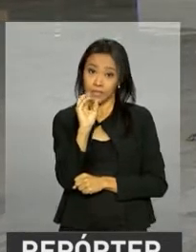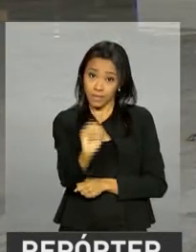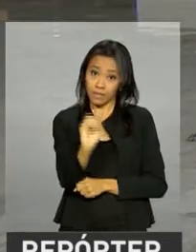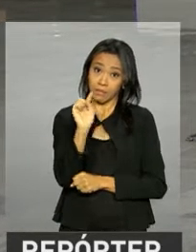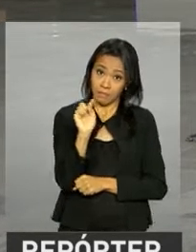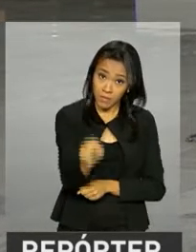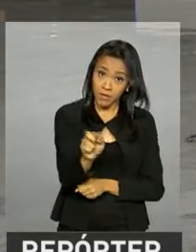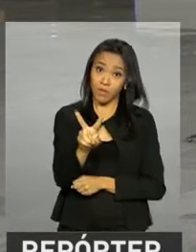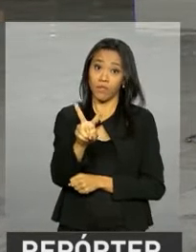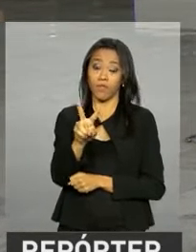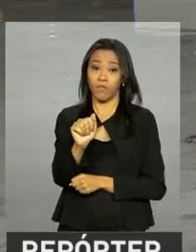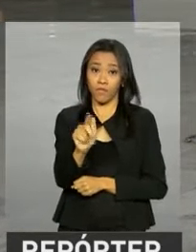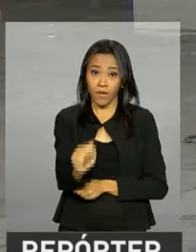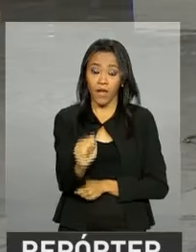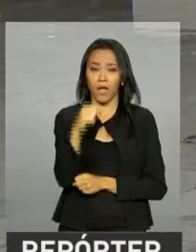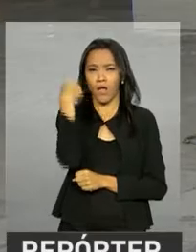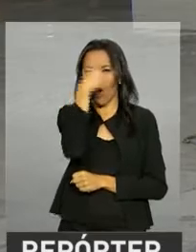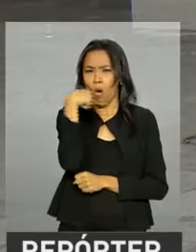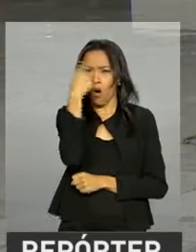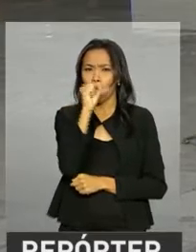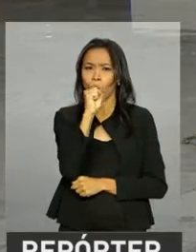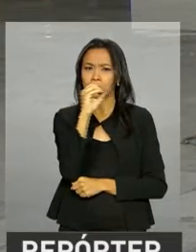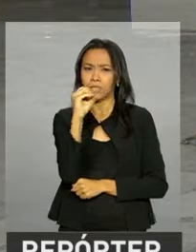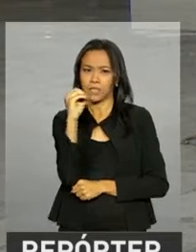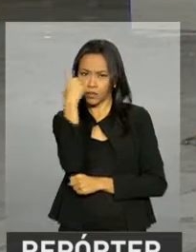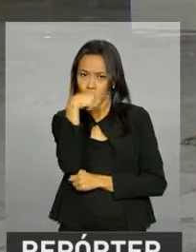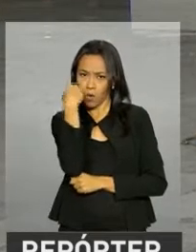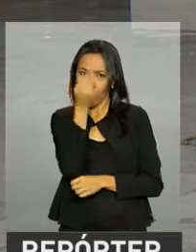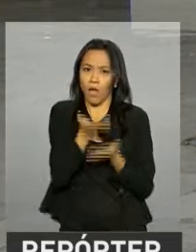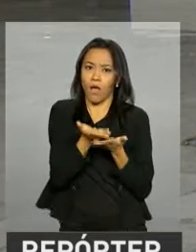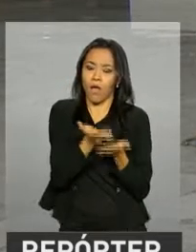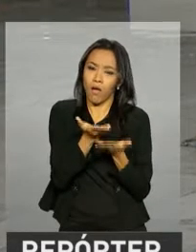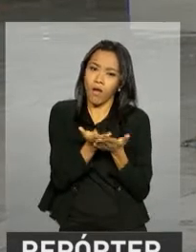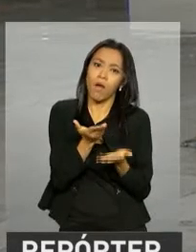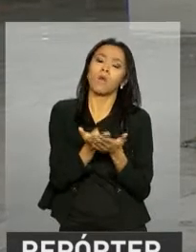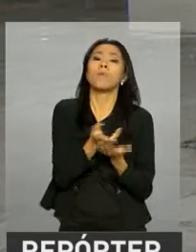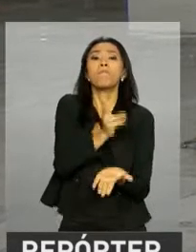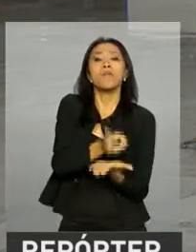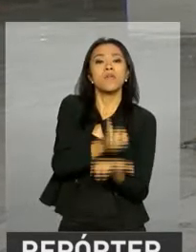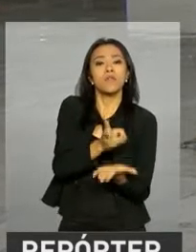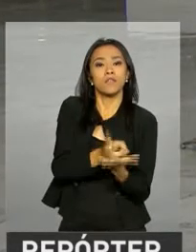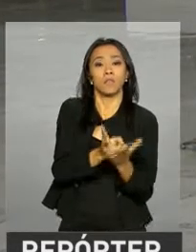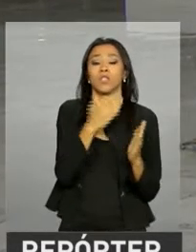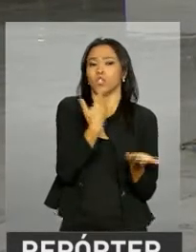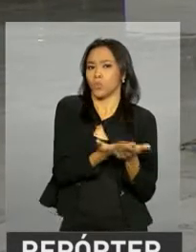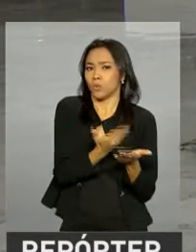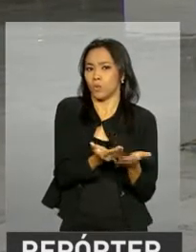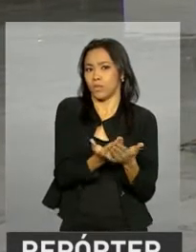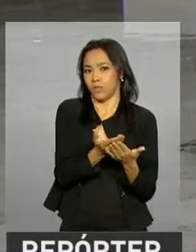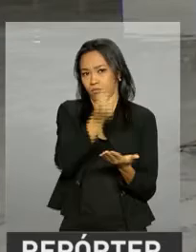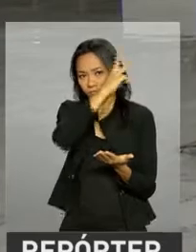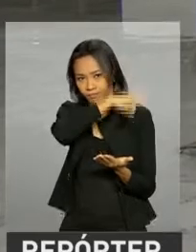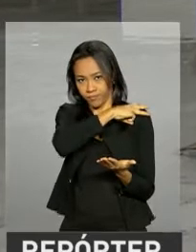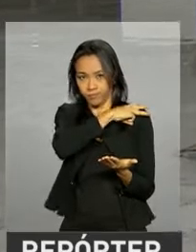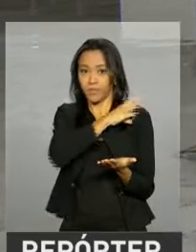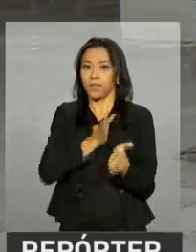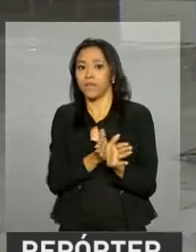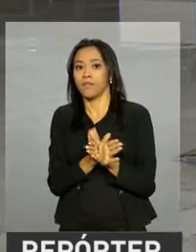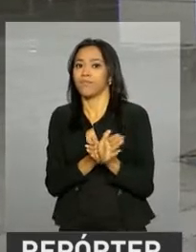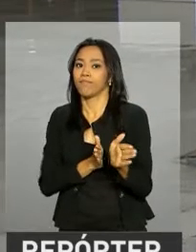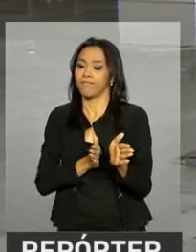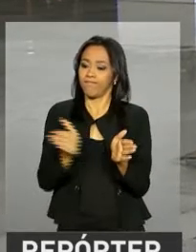800 horas de aula e os estudantes vão realizar a capacitação ao mesmo tempo em que cursam o ensino regular a idéia é que